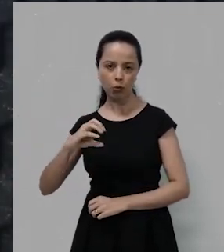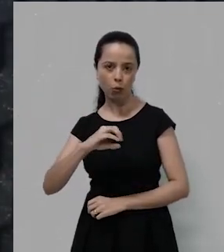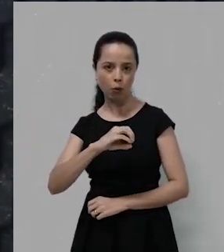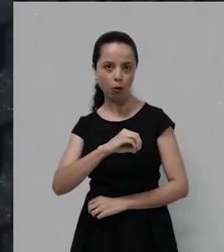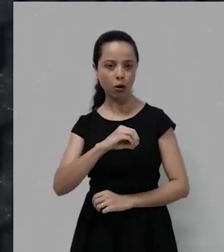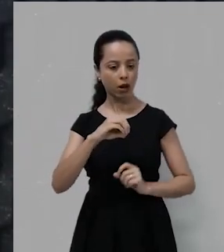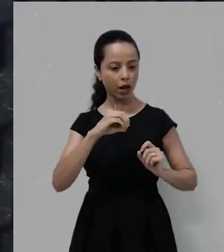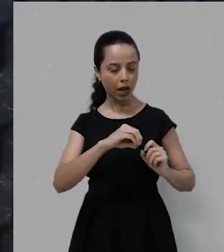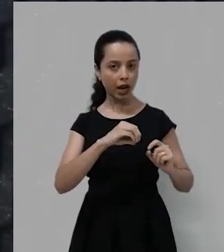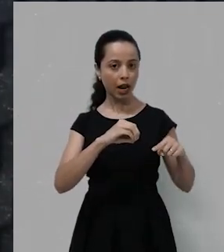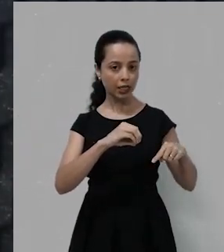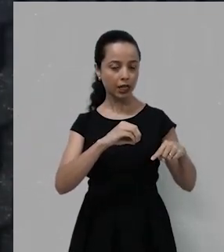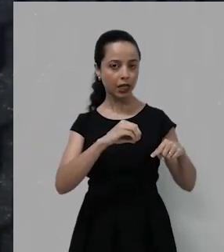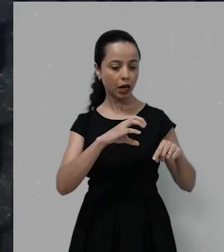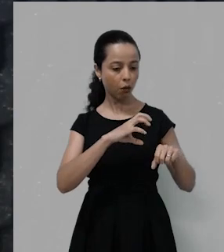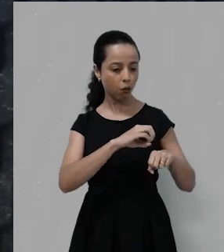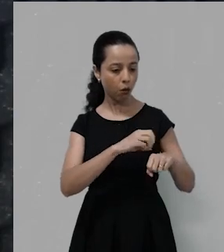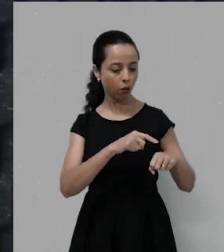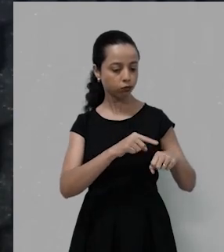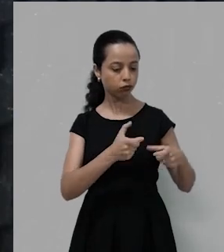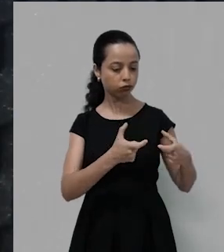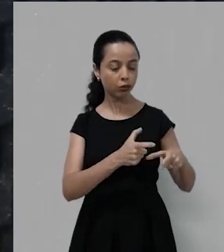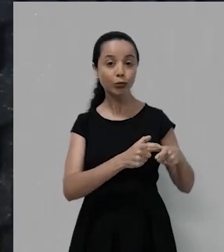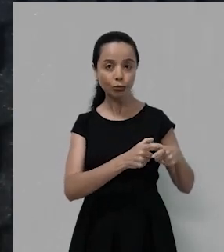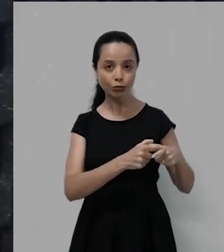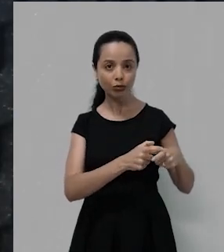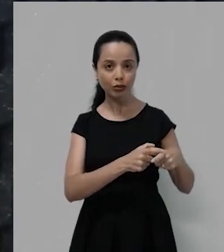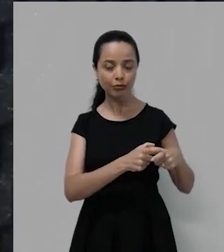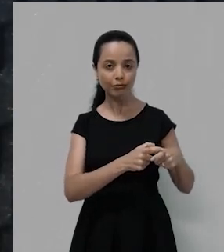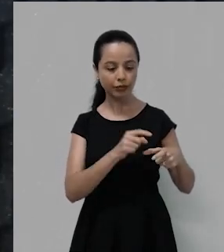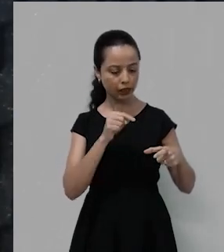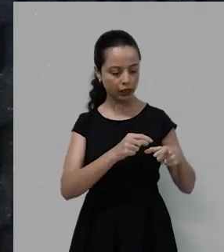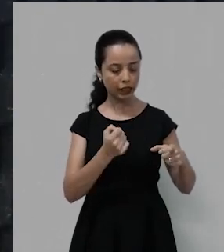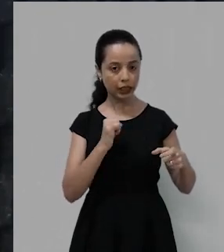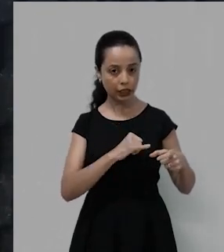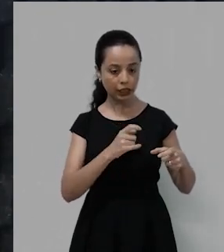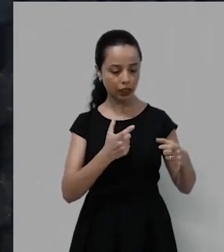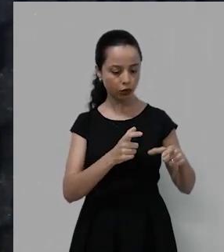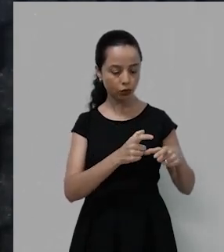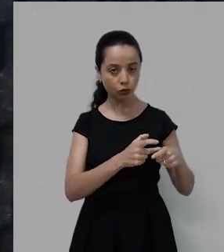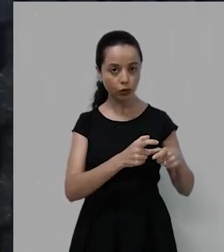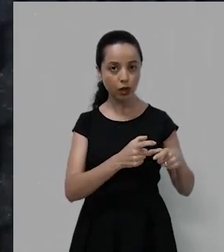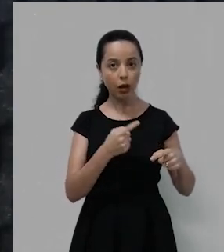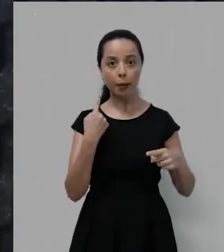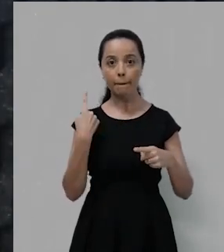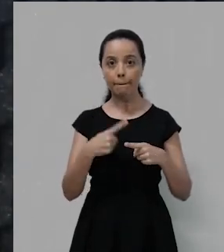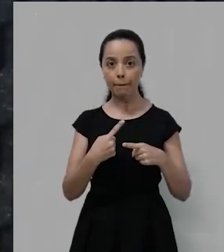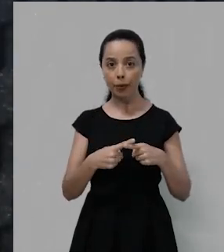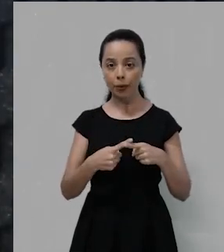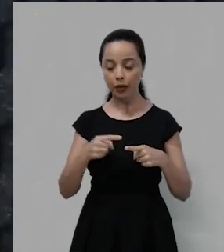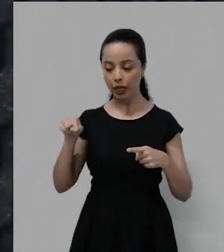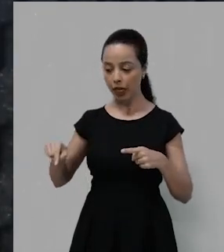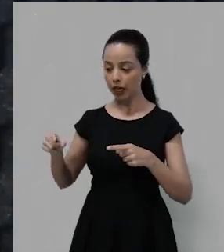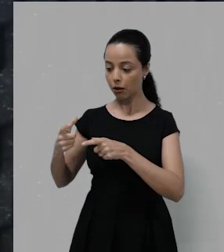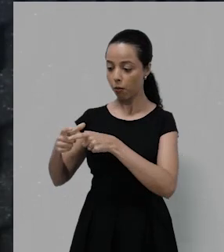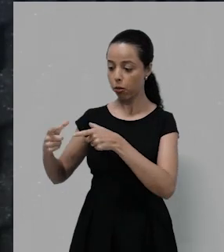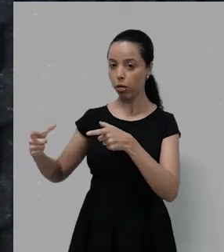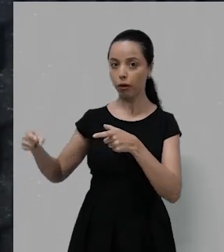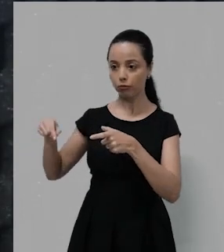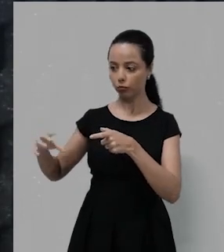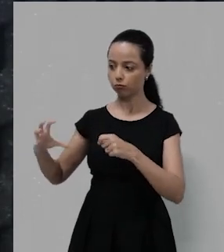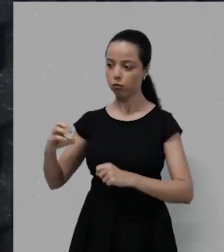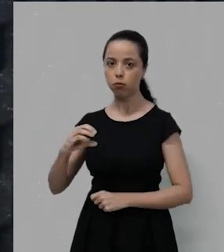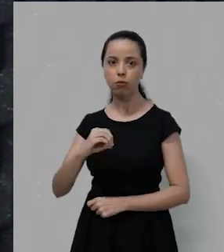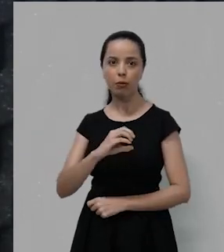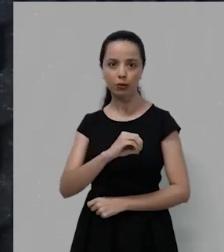número das presas. Quando diminuía o número das presas, né, era justamente pelo esse grande aumento de predadores. Agora,